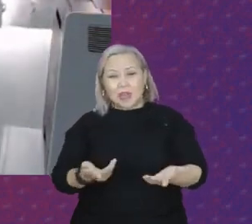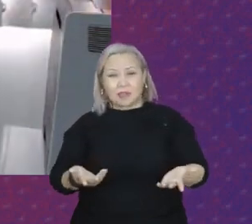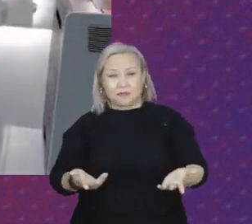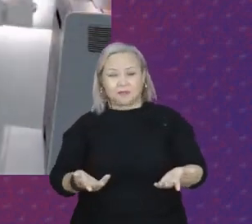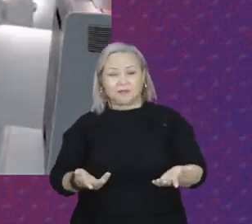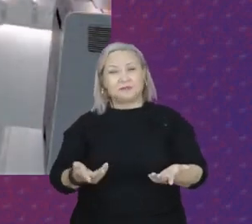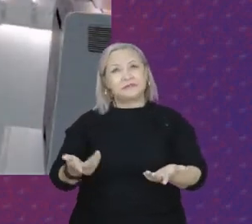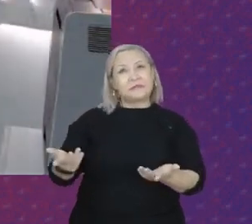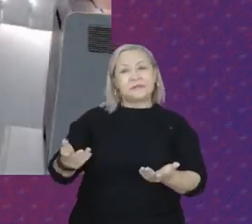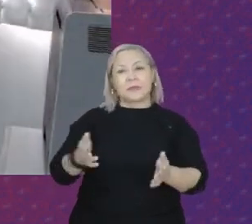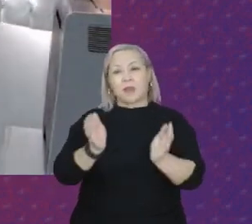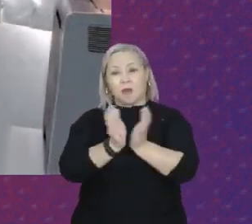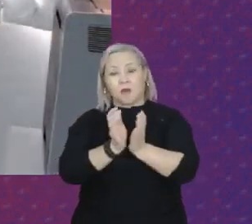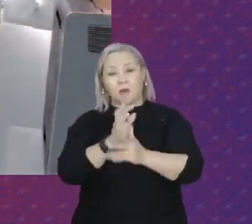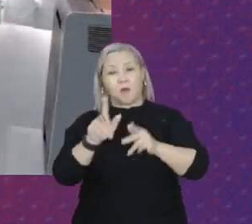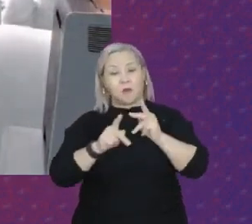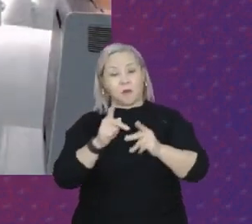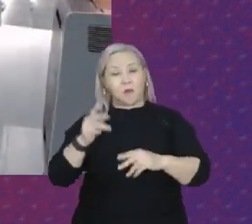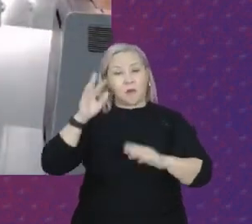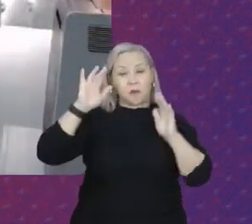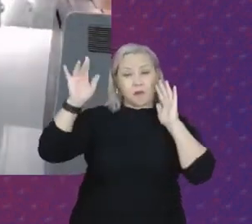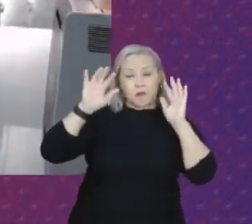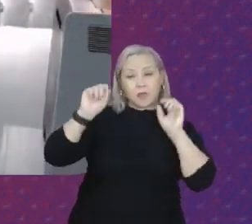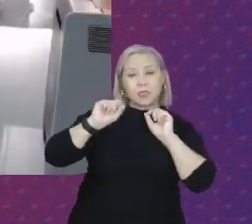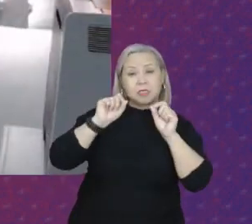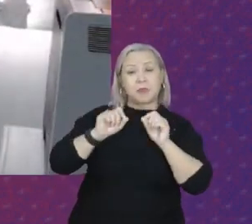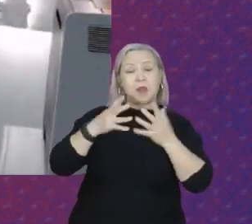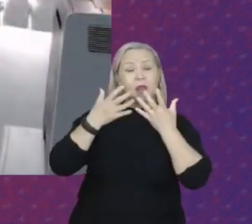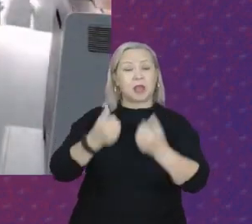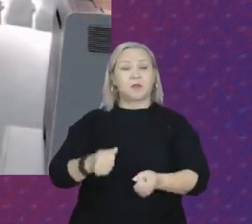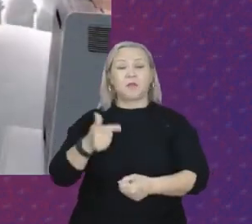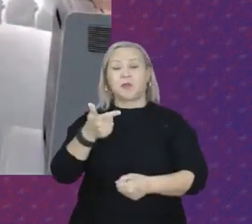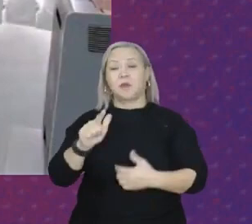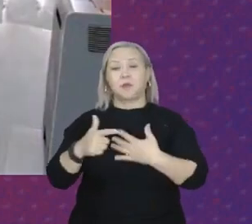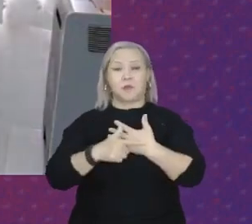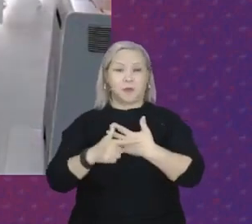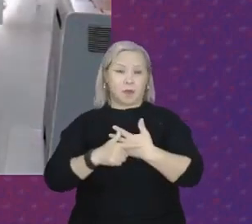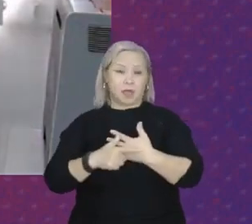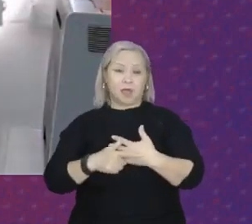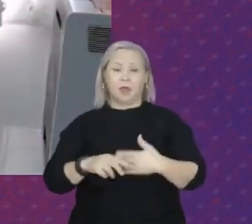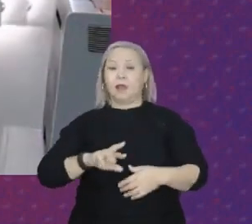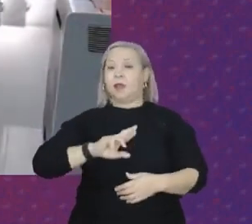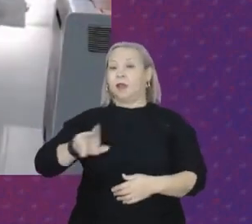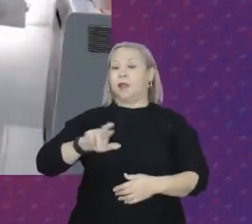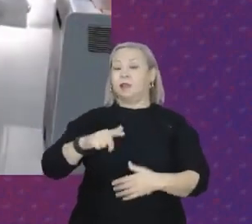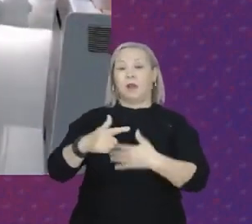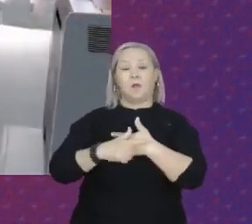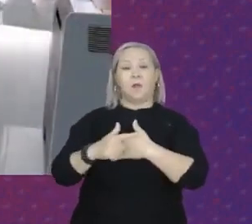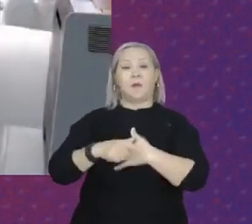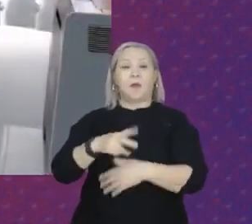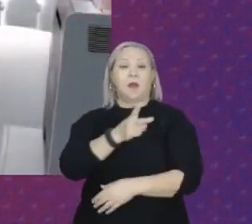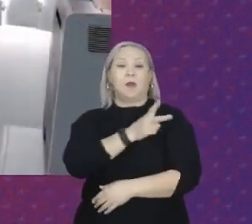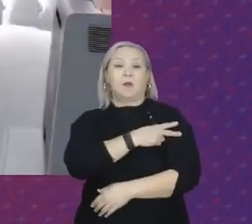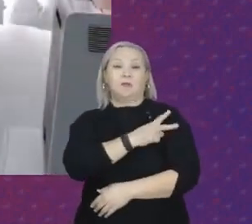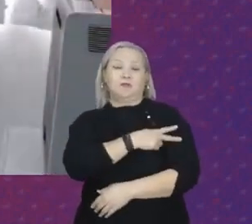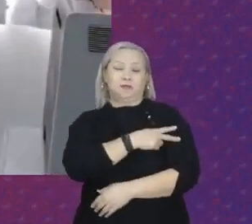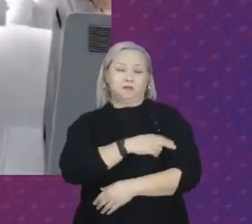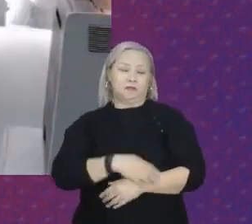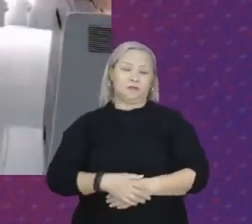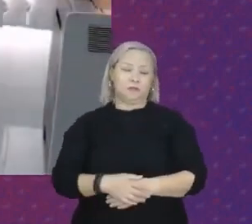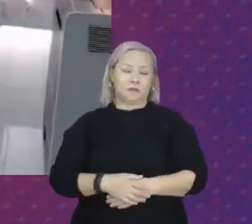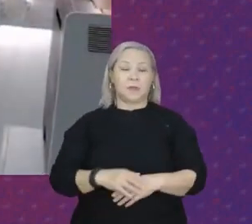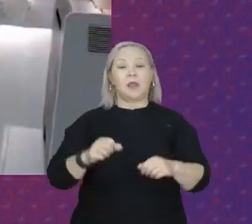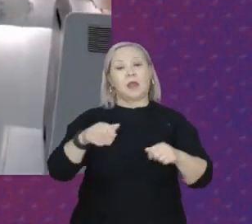competência para a assunção de outros papéis, que não exclusivamente os papéis, né, de mãe,